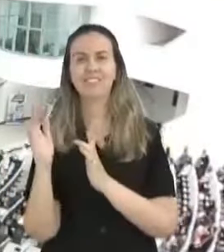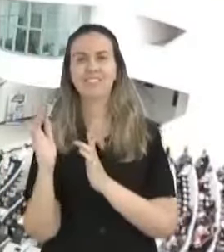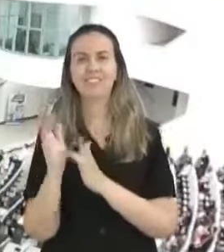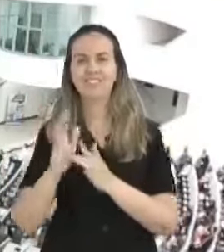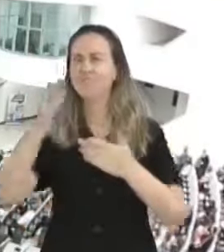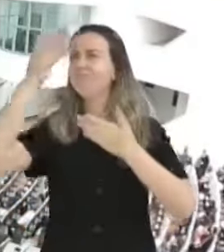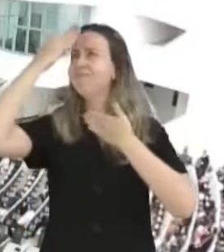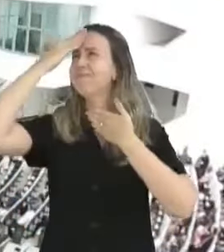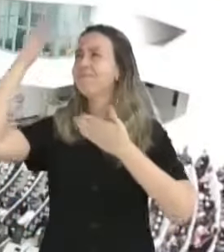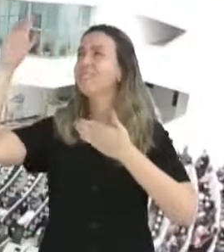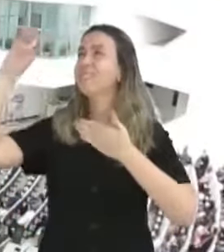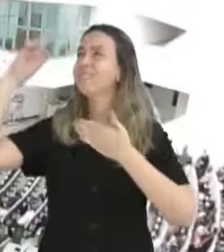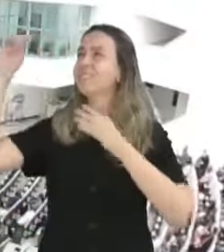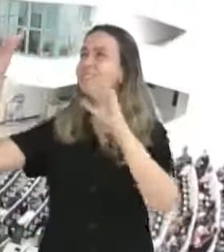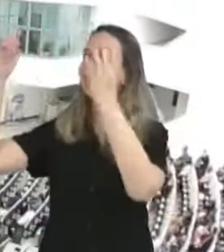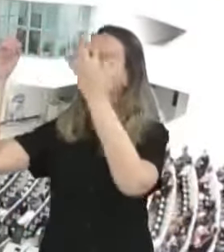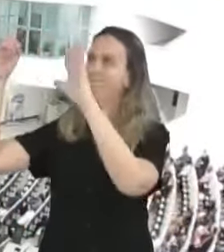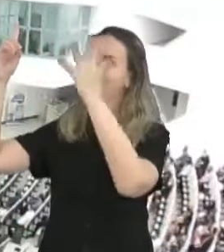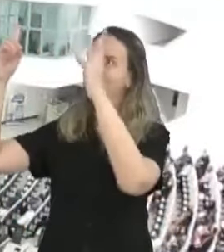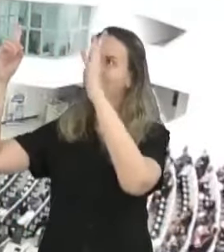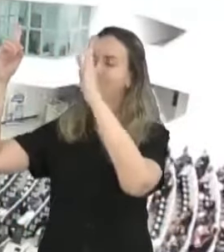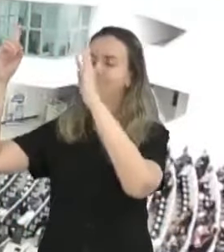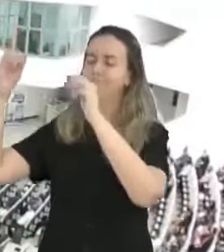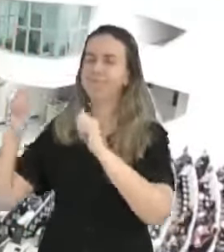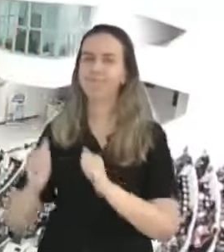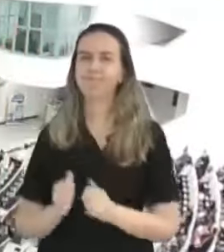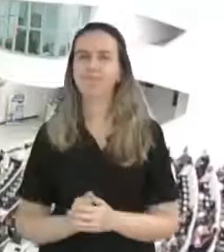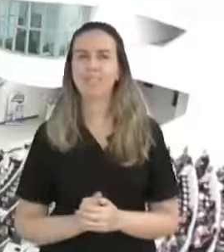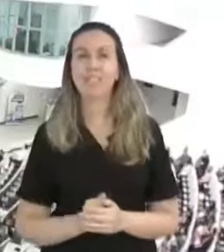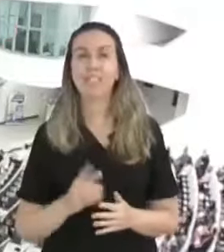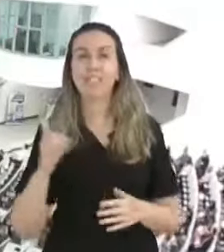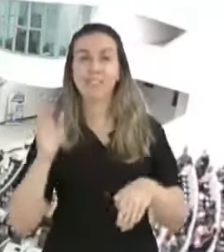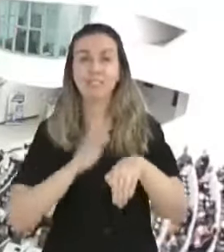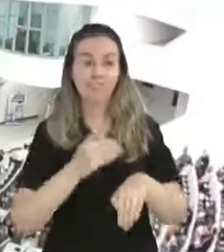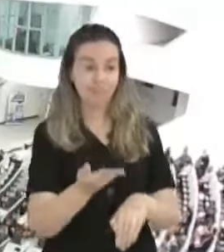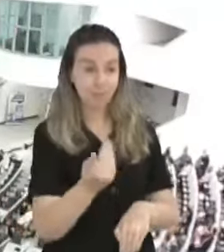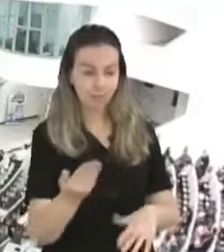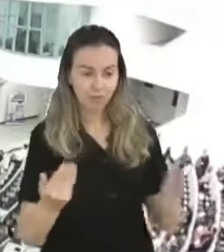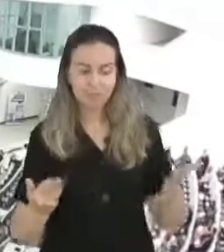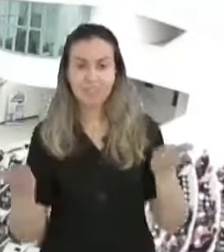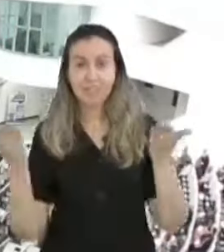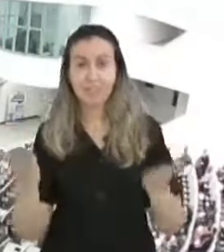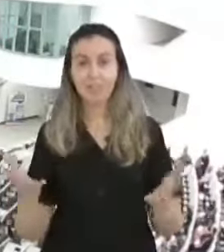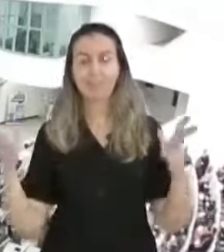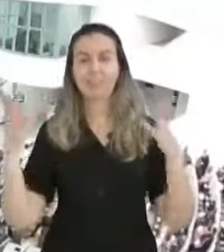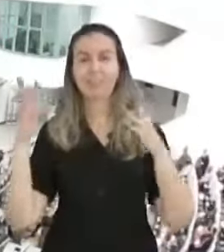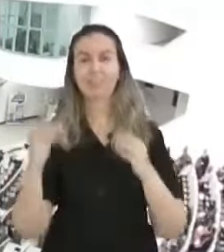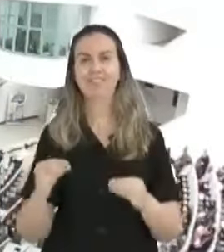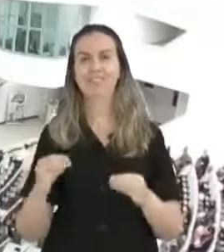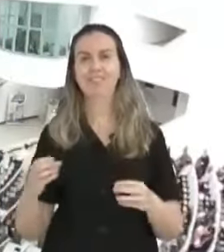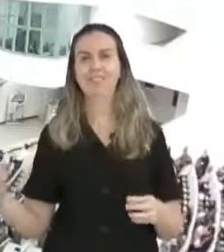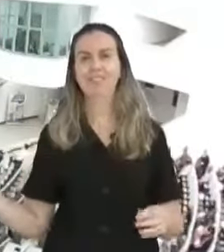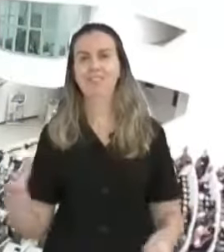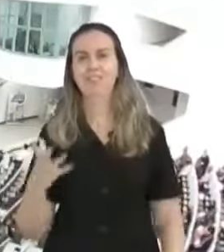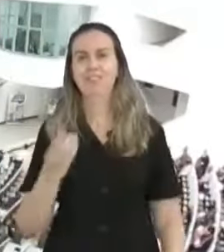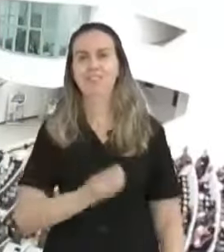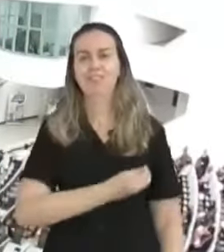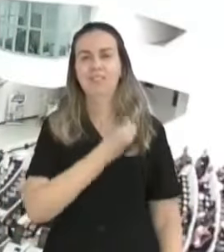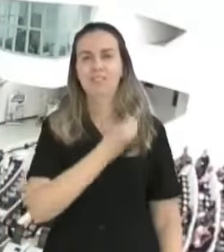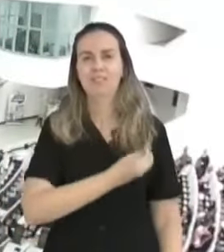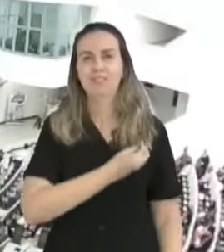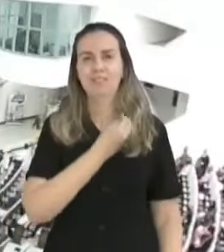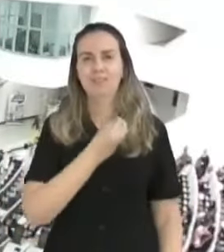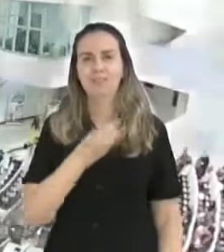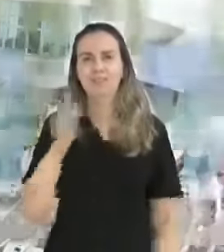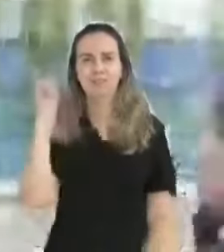Quantos podem glorificar o nome de Jesus? Deus te trouxe aqui hoje para mudar a tua história. Ele